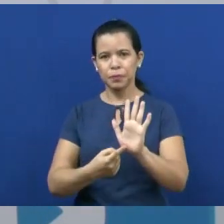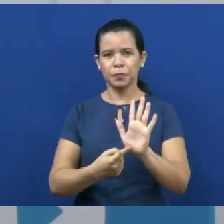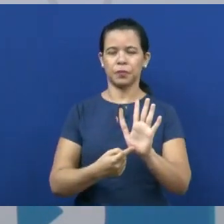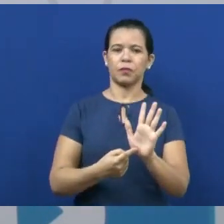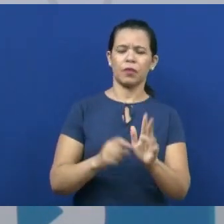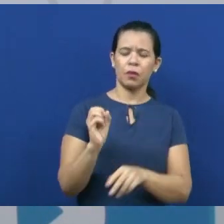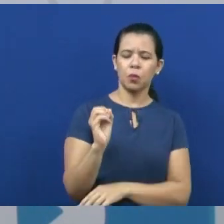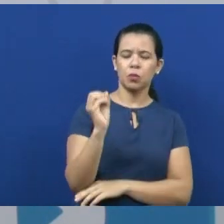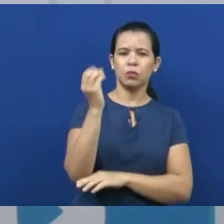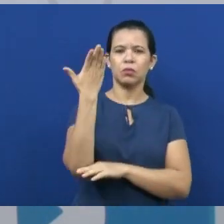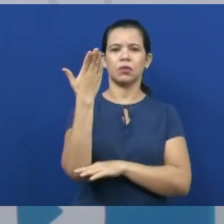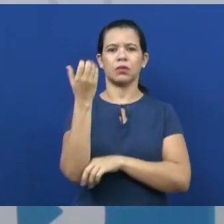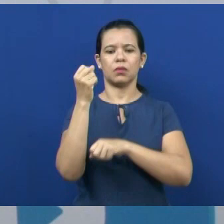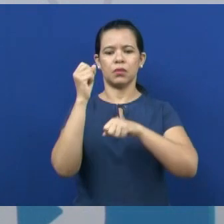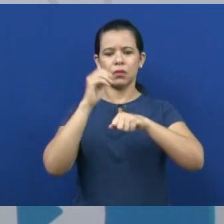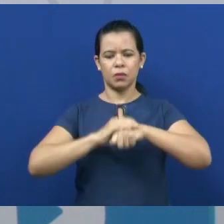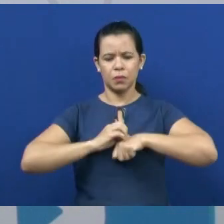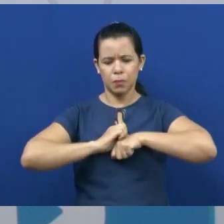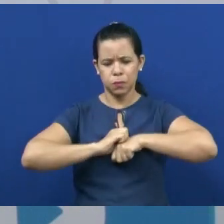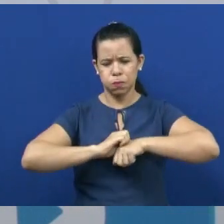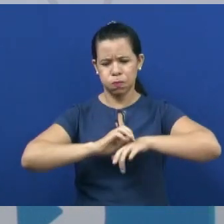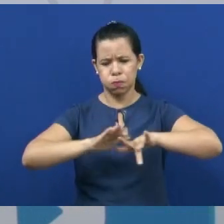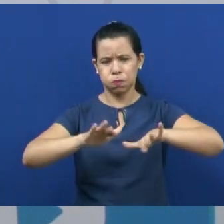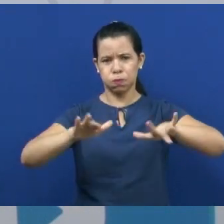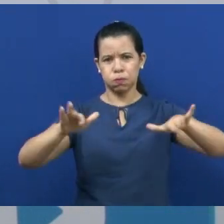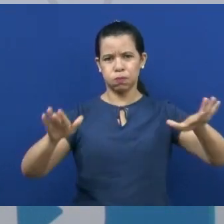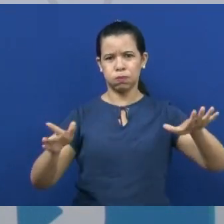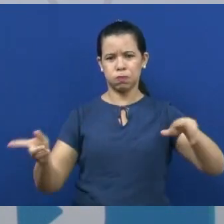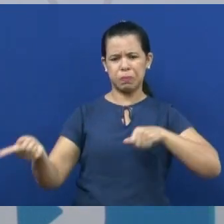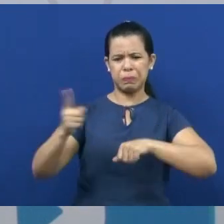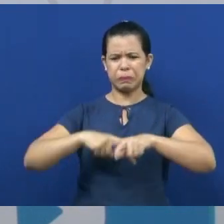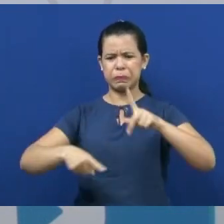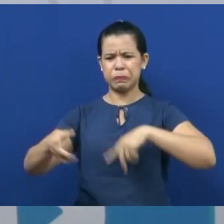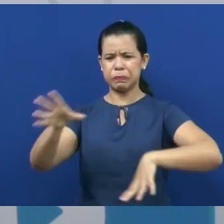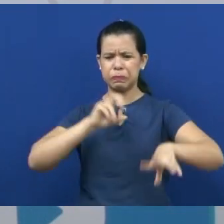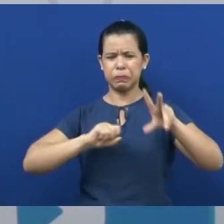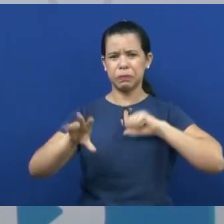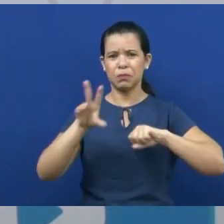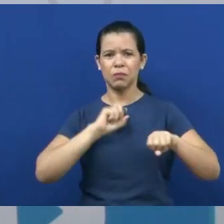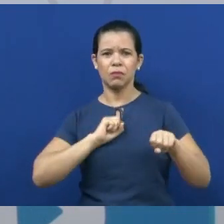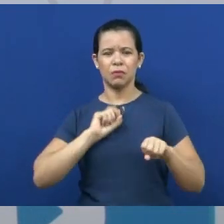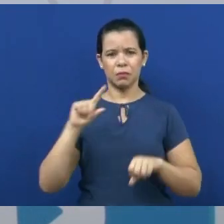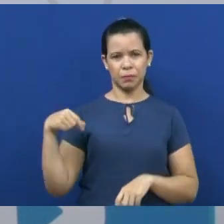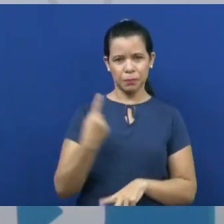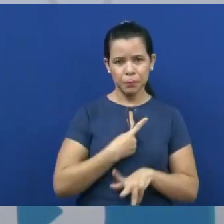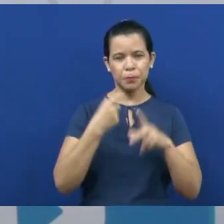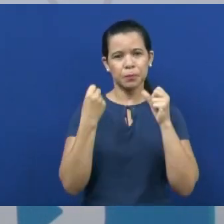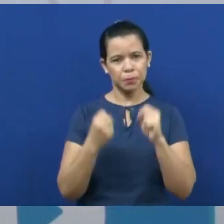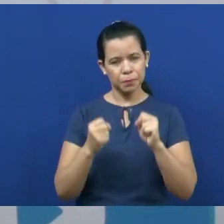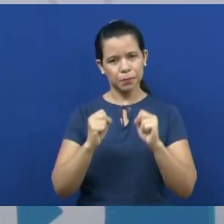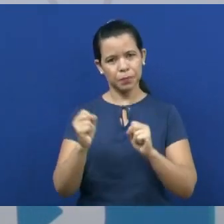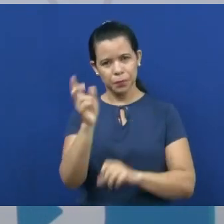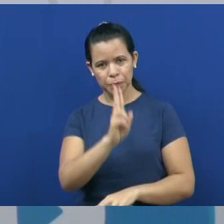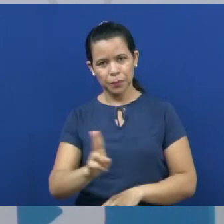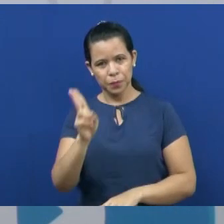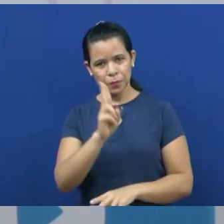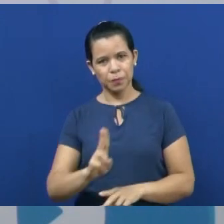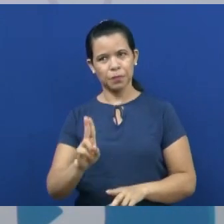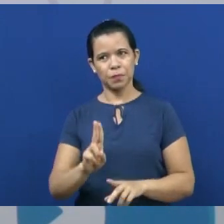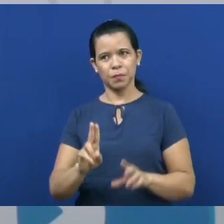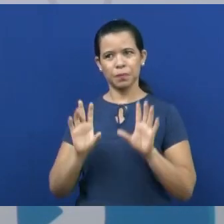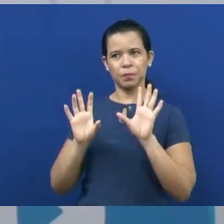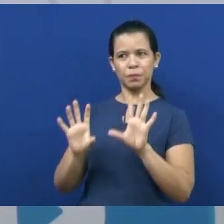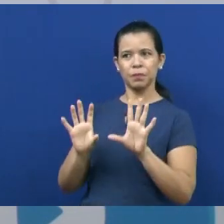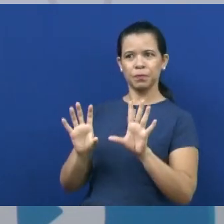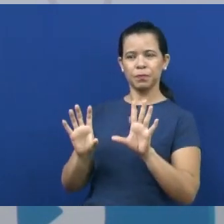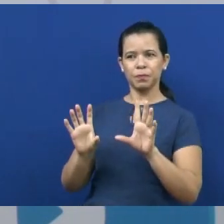epidemia aceleradamente com contágio, nós podemos trabalhar esse modelo na matemática, fazendo